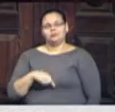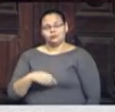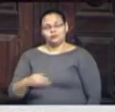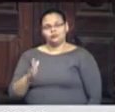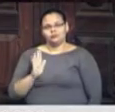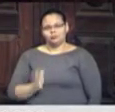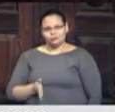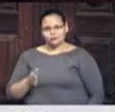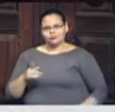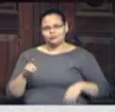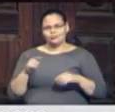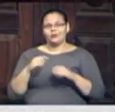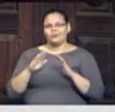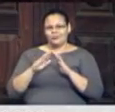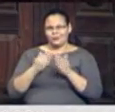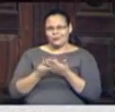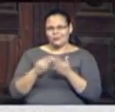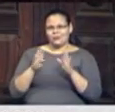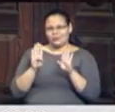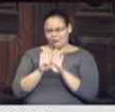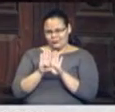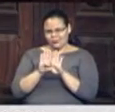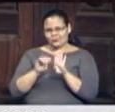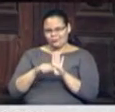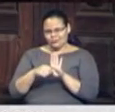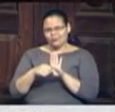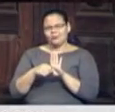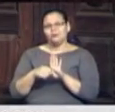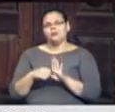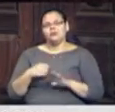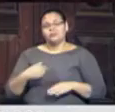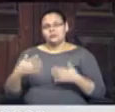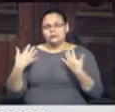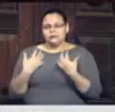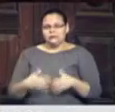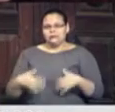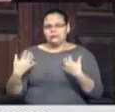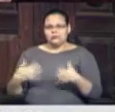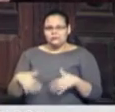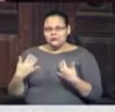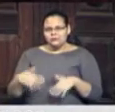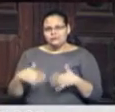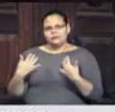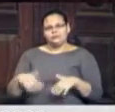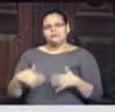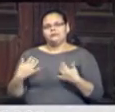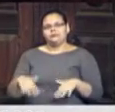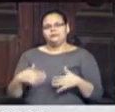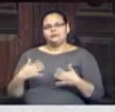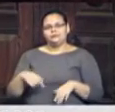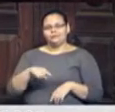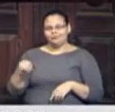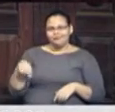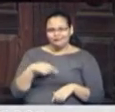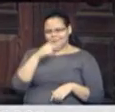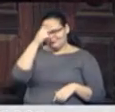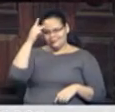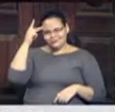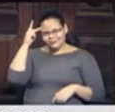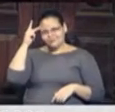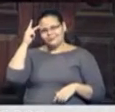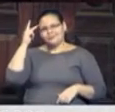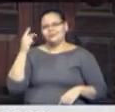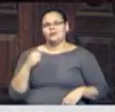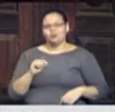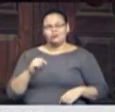já fechadas, e numa aflição tremenda dessas pessoas